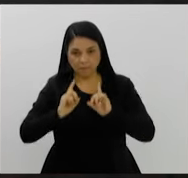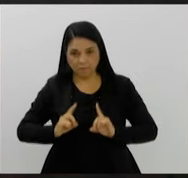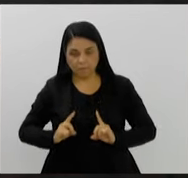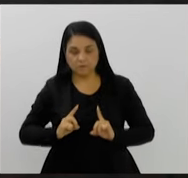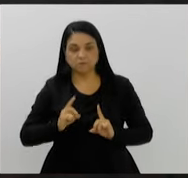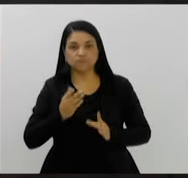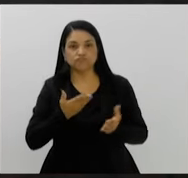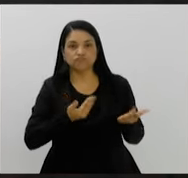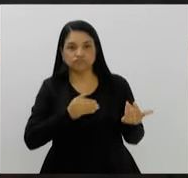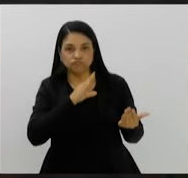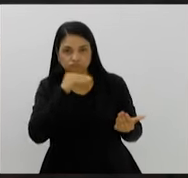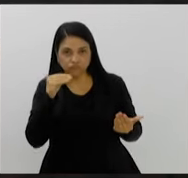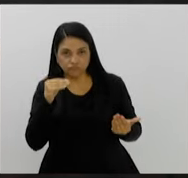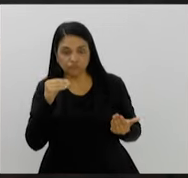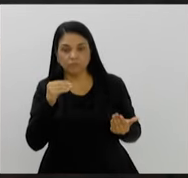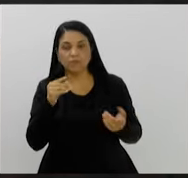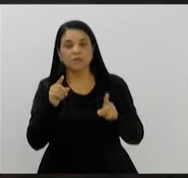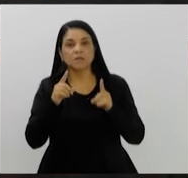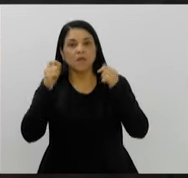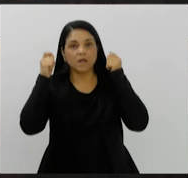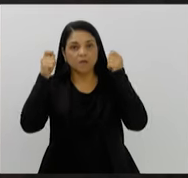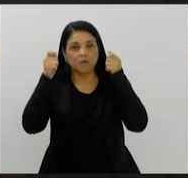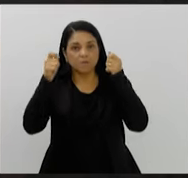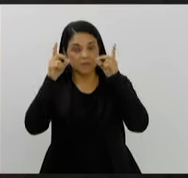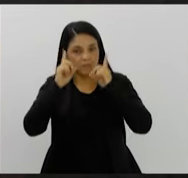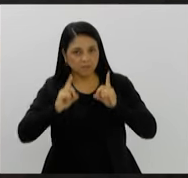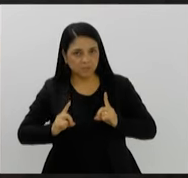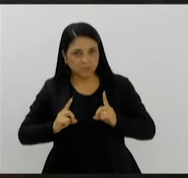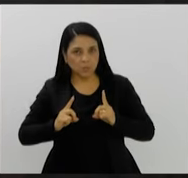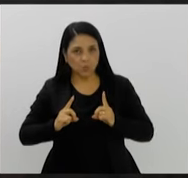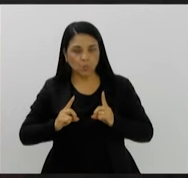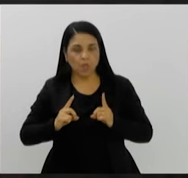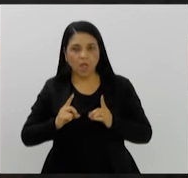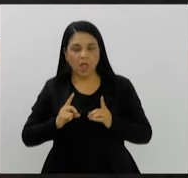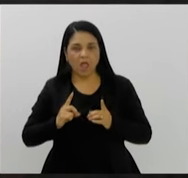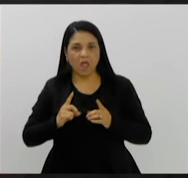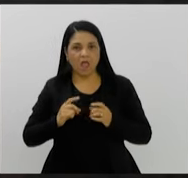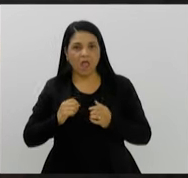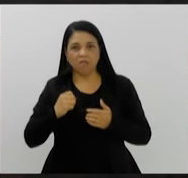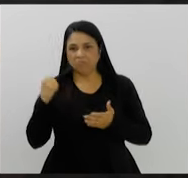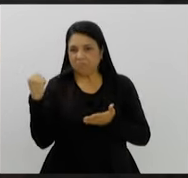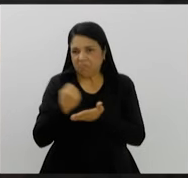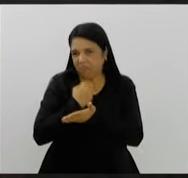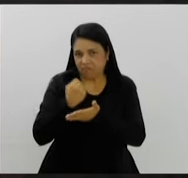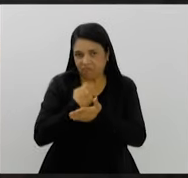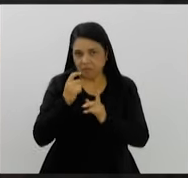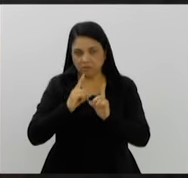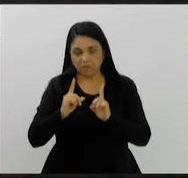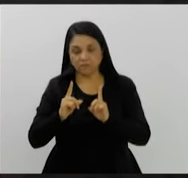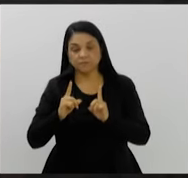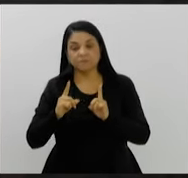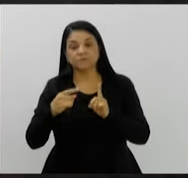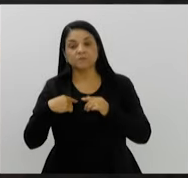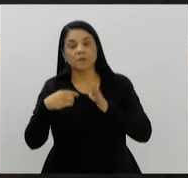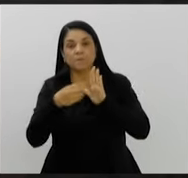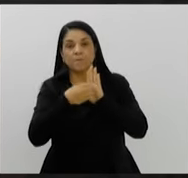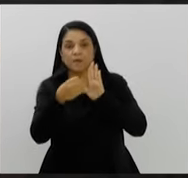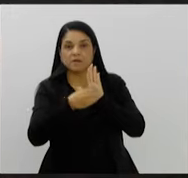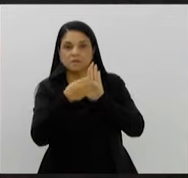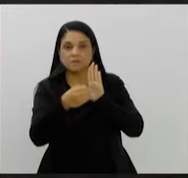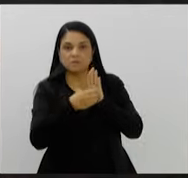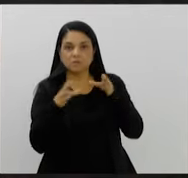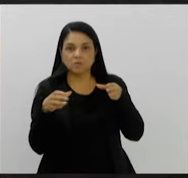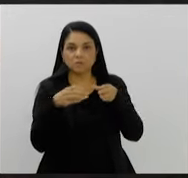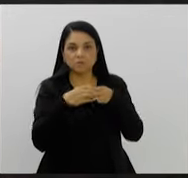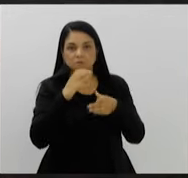juvenil e a campanha depressão não é birra no âmbito do Estado do Rio de Janeiro pareceres das comissões de